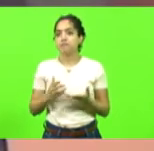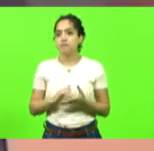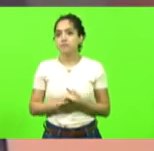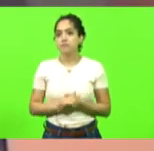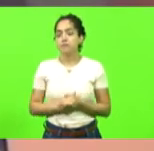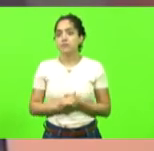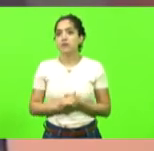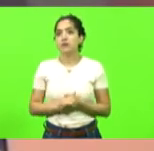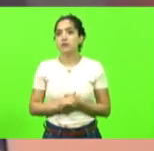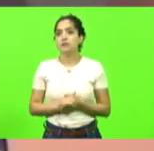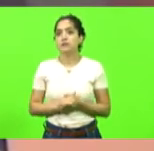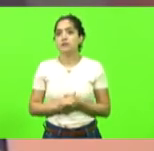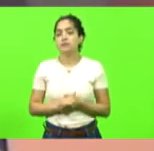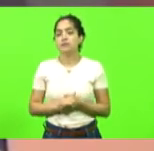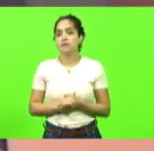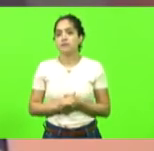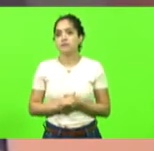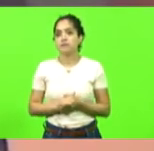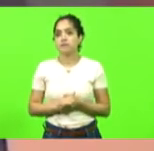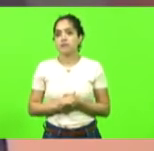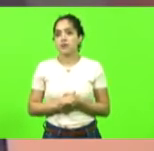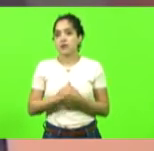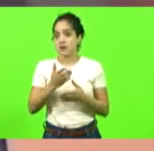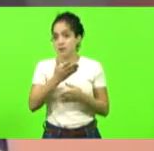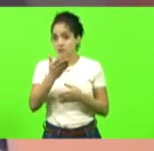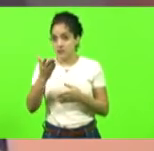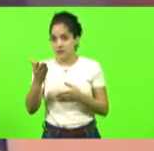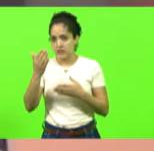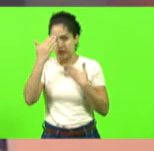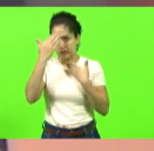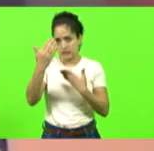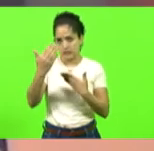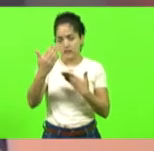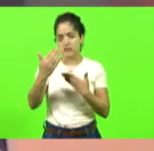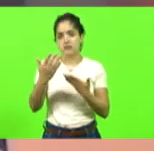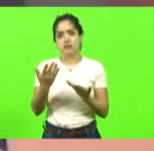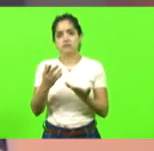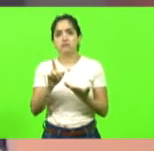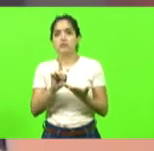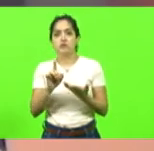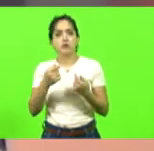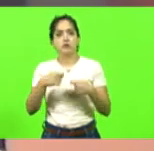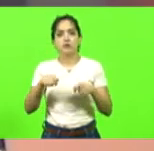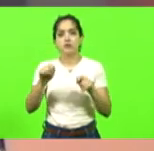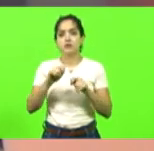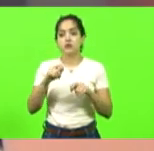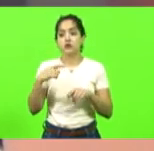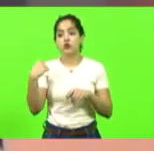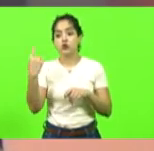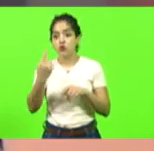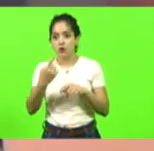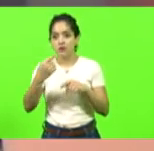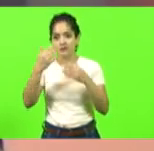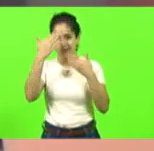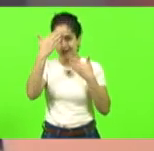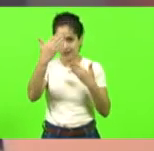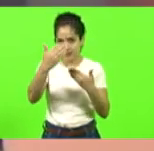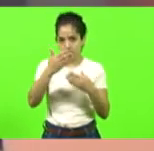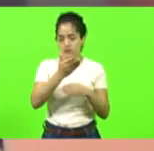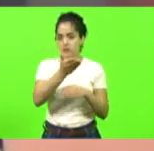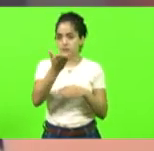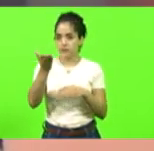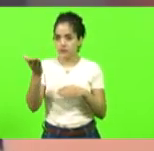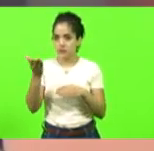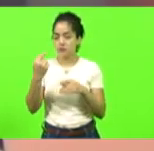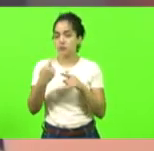não há motivos para que vocês nos agradeçam. É nós que precisamos agradecer a vocês. Agradecer porque